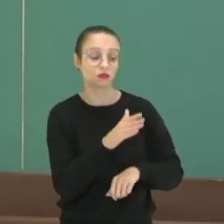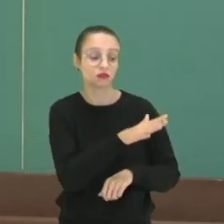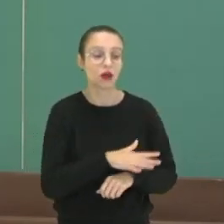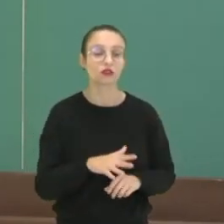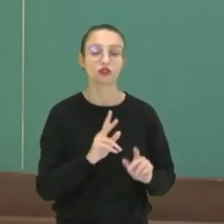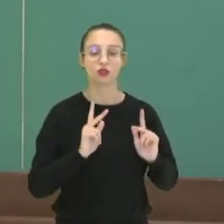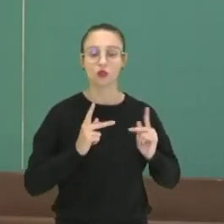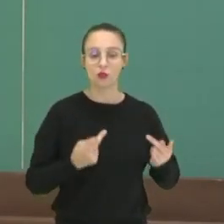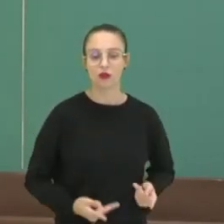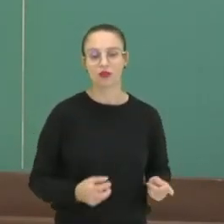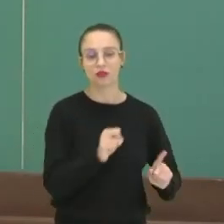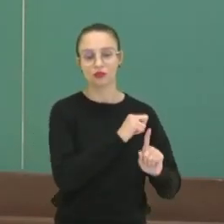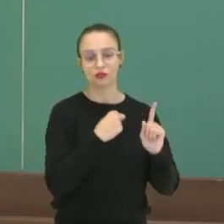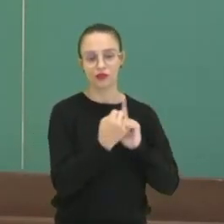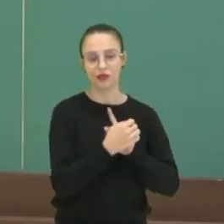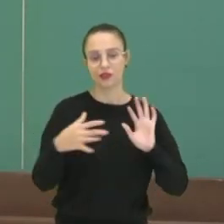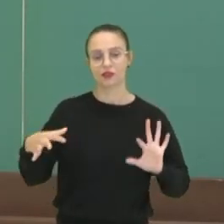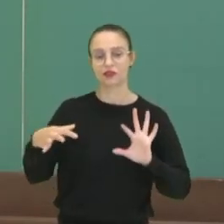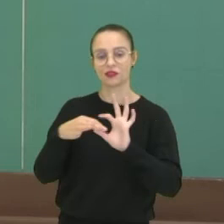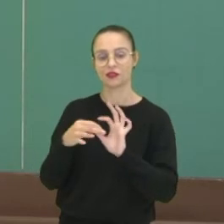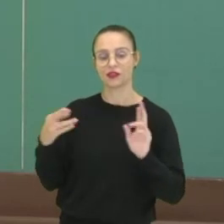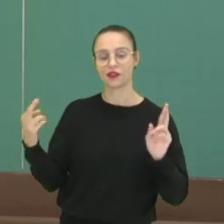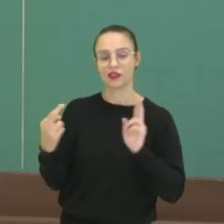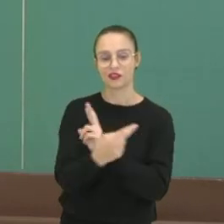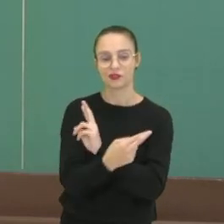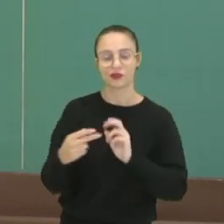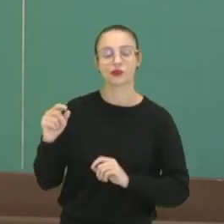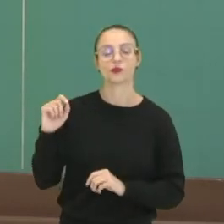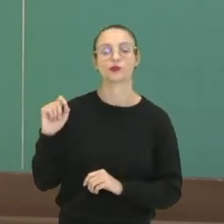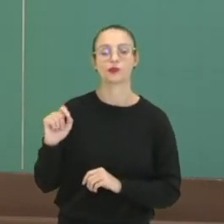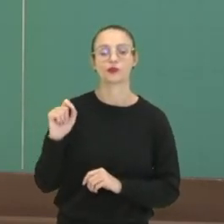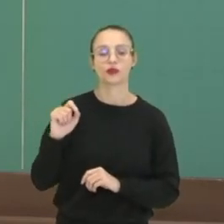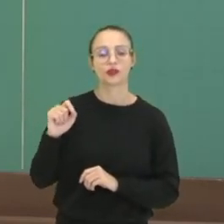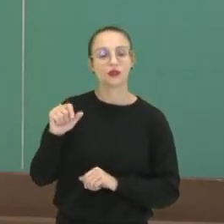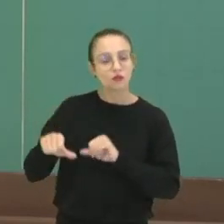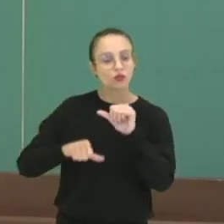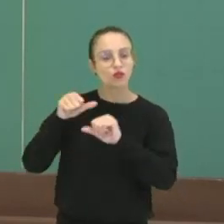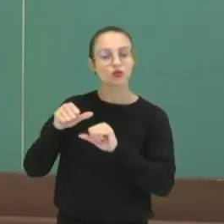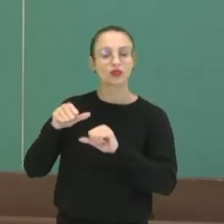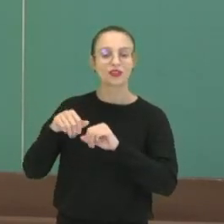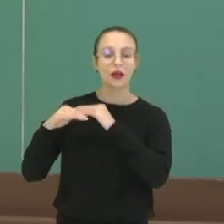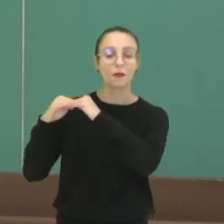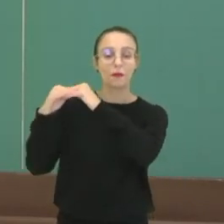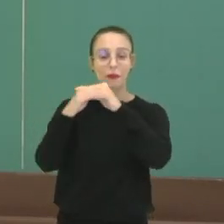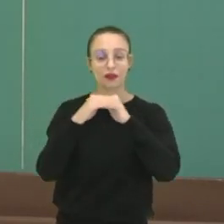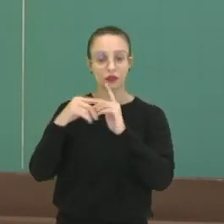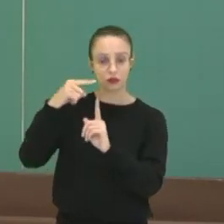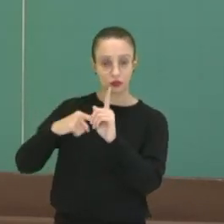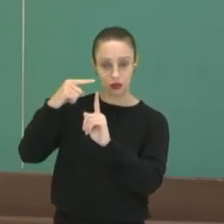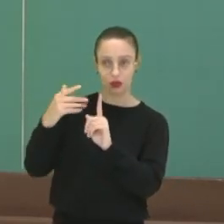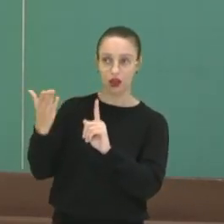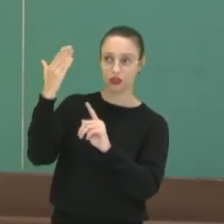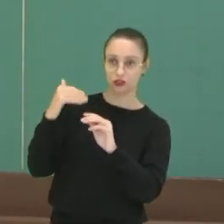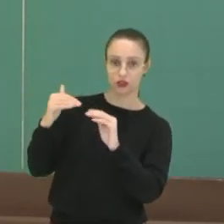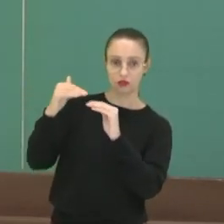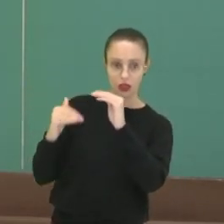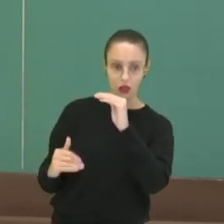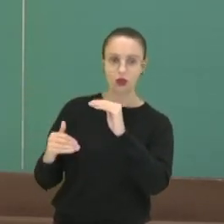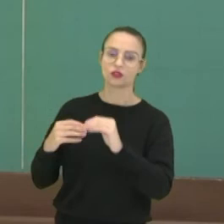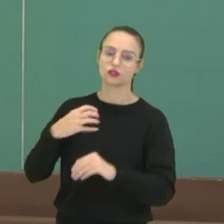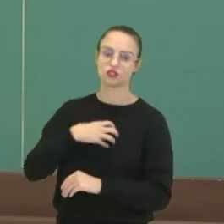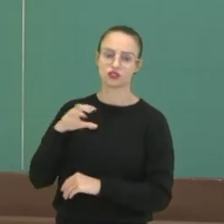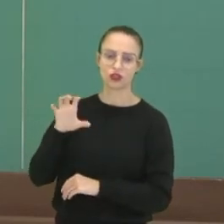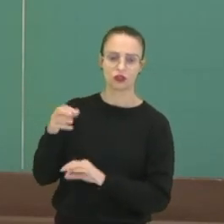estão relacionadas com essa mudança ali nos padrões de temperatura. Se elas eram menores, tinham